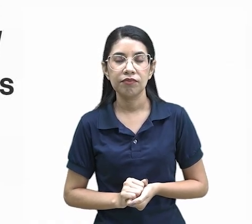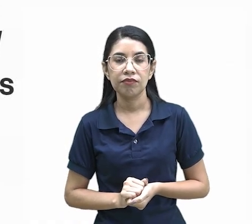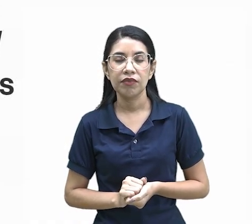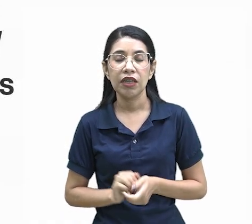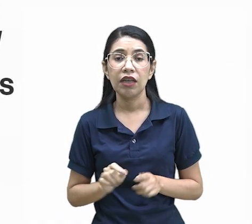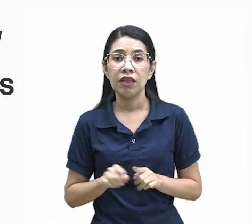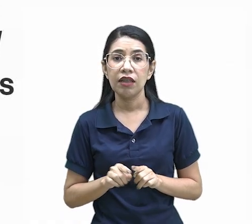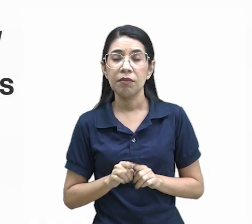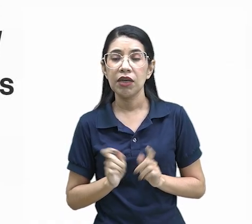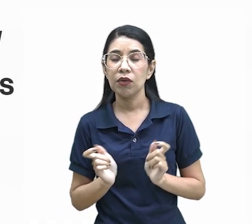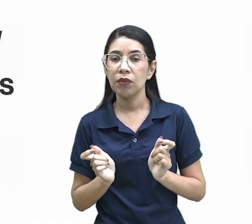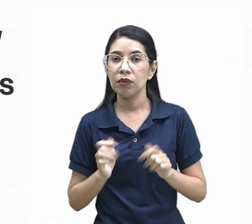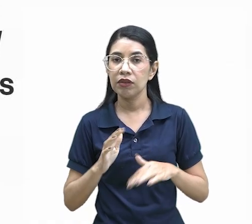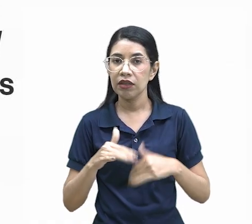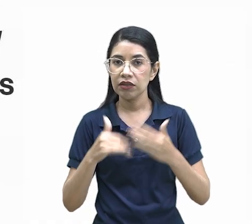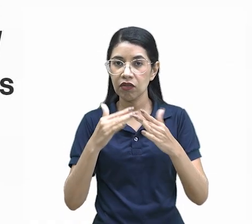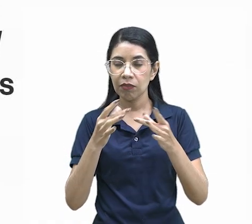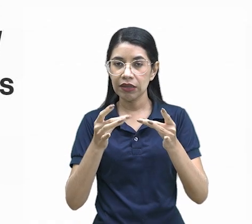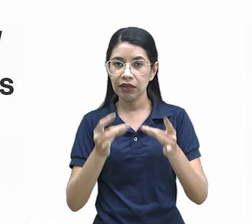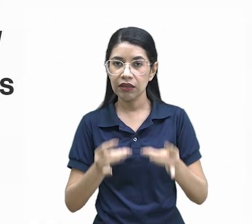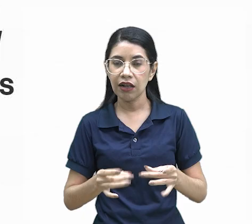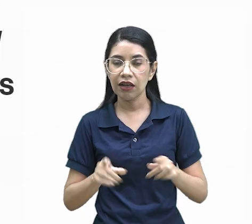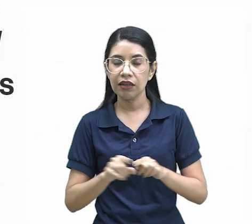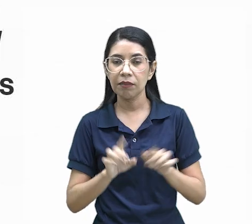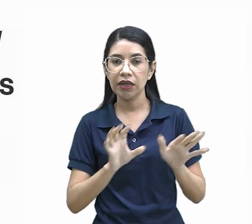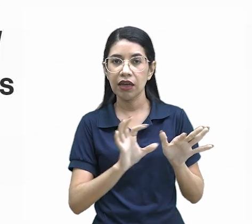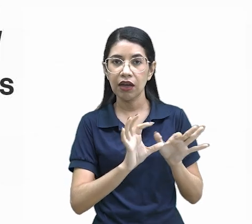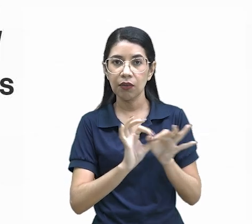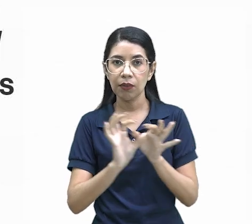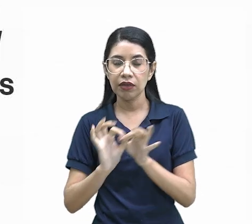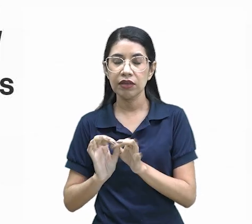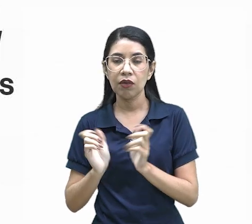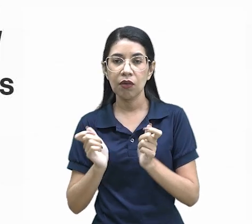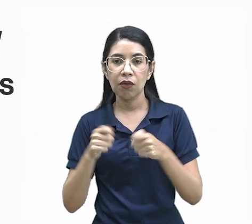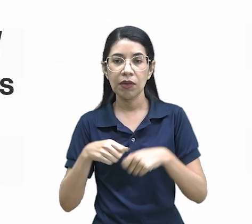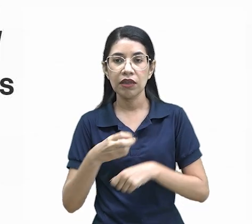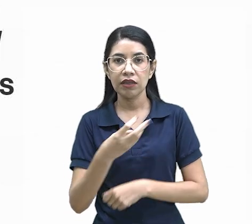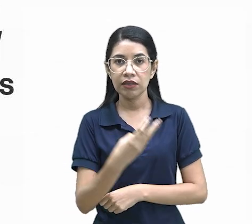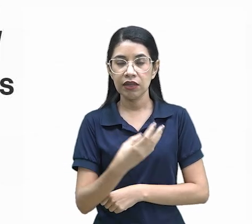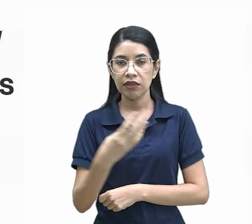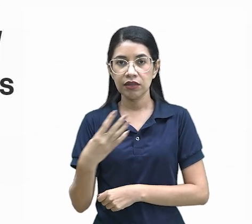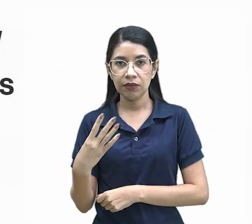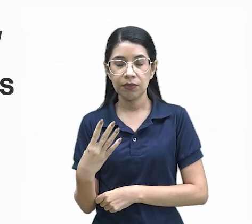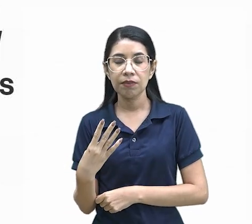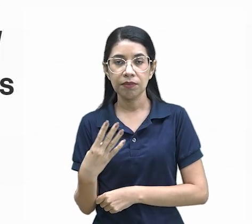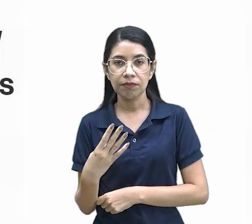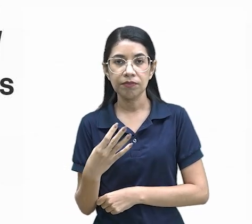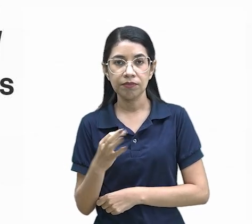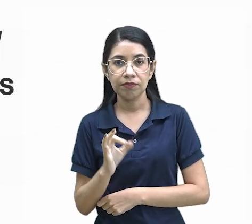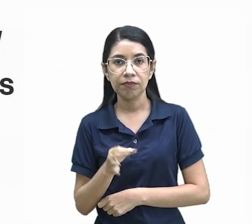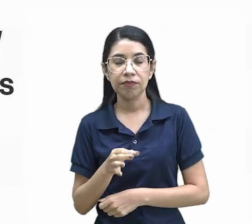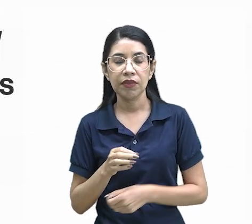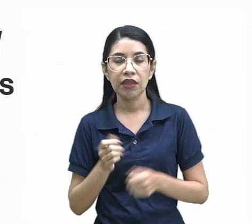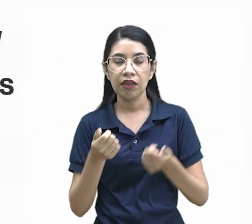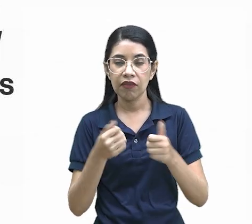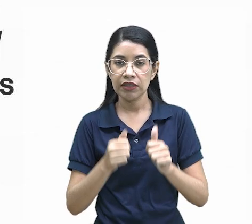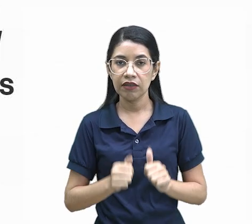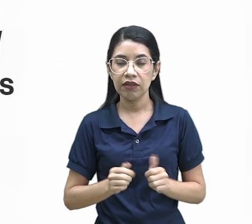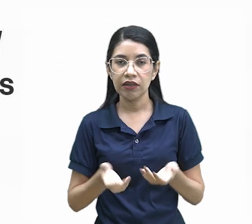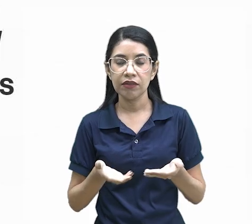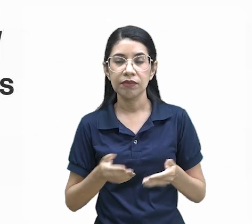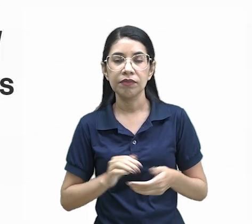Temos a parte do desenvolvimento, né, e coesão, que são as competências 3 e 4 que são avaliadas.